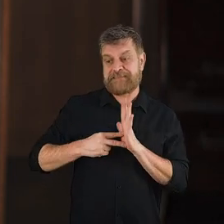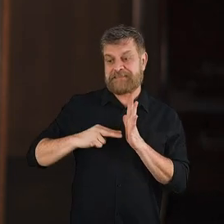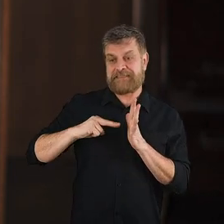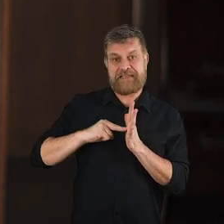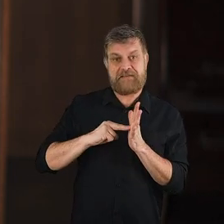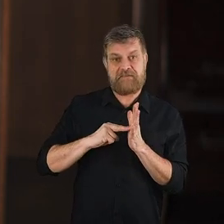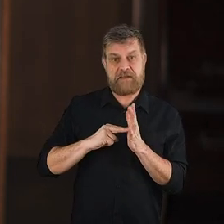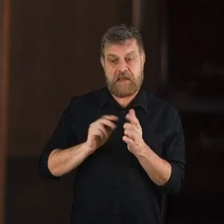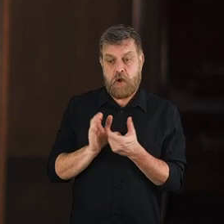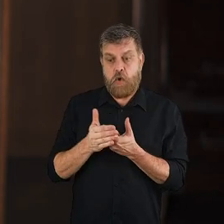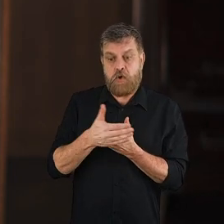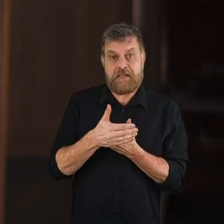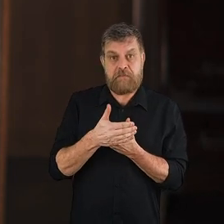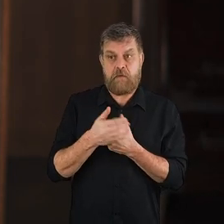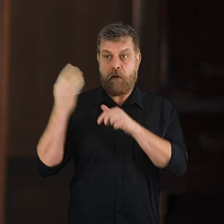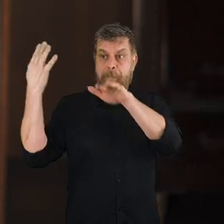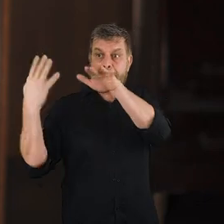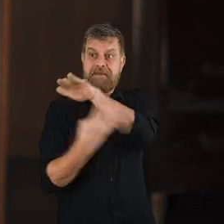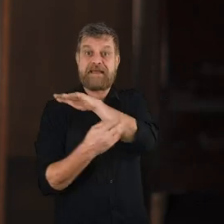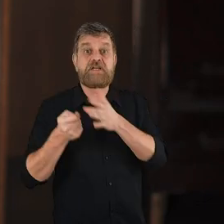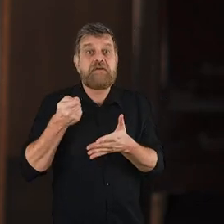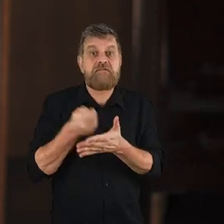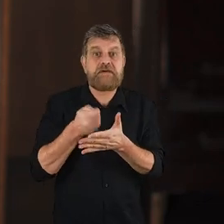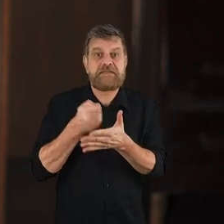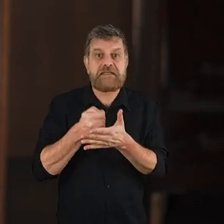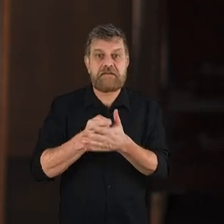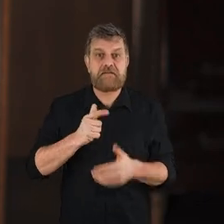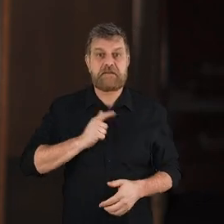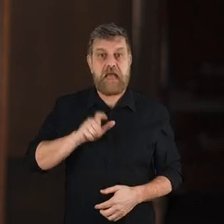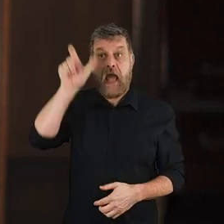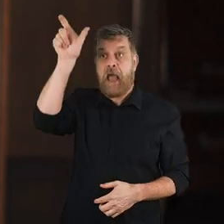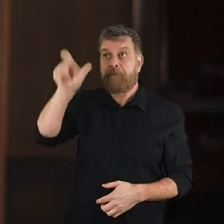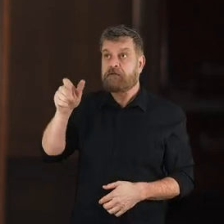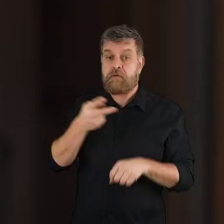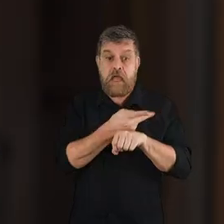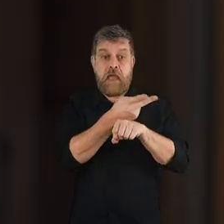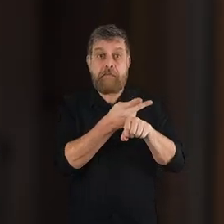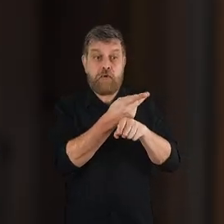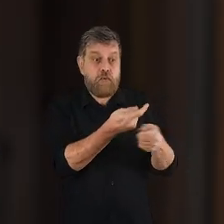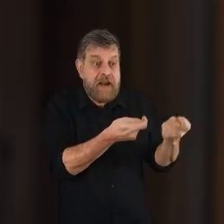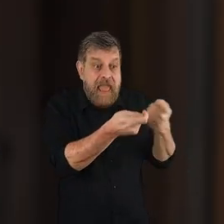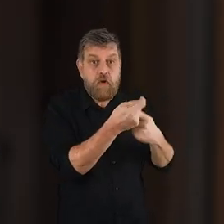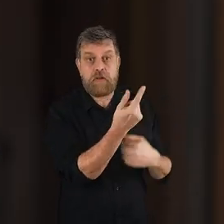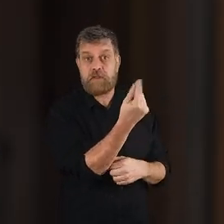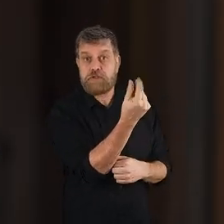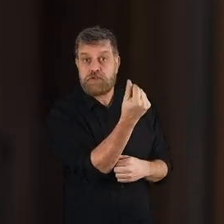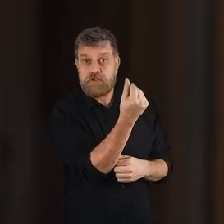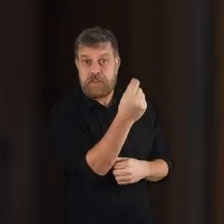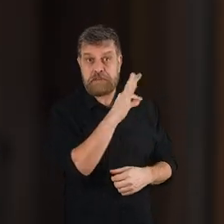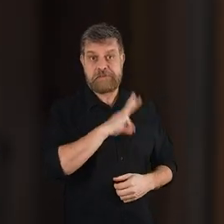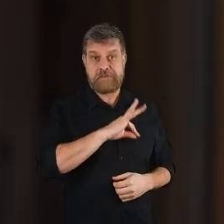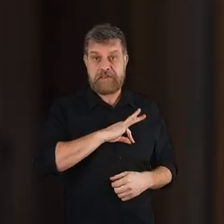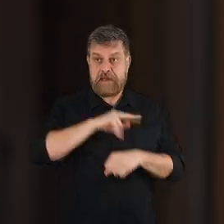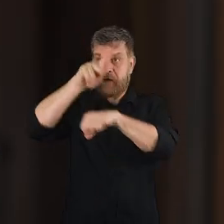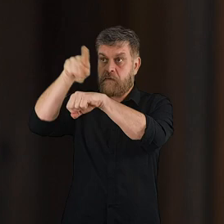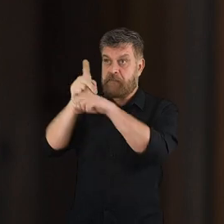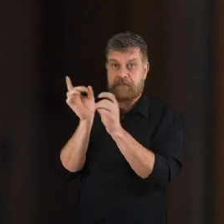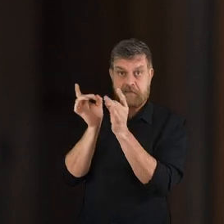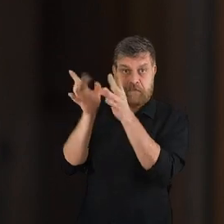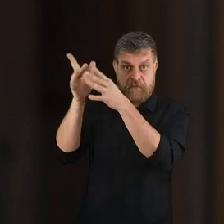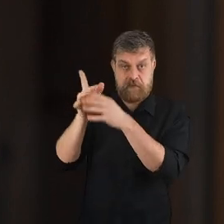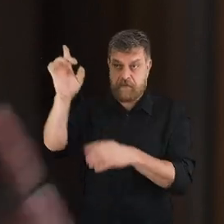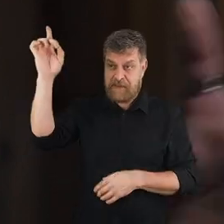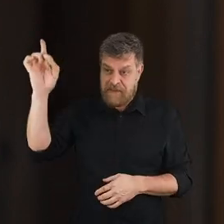como migrante forçado, que é a questão do migrante econômico. aquela pessoa que sai do seu país